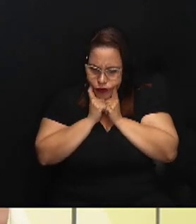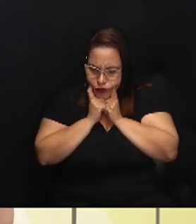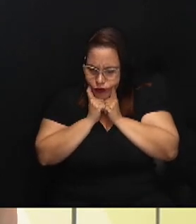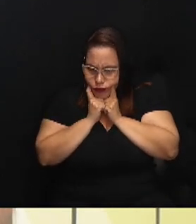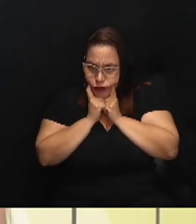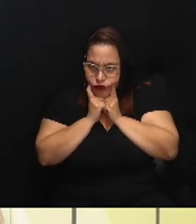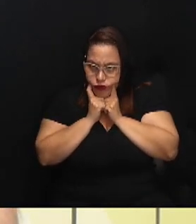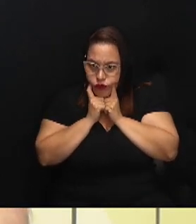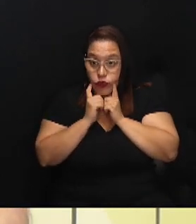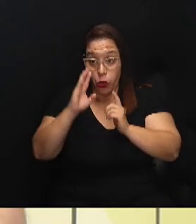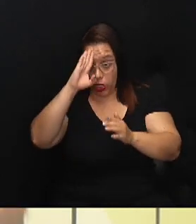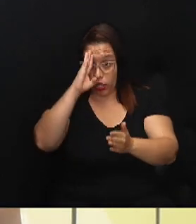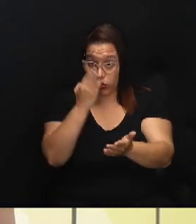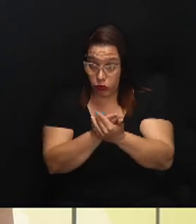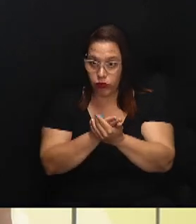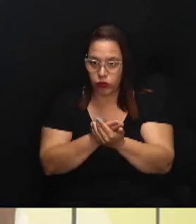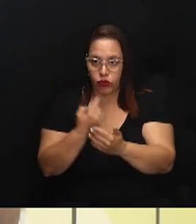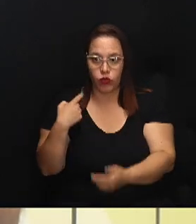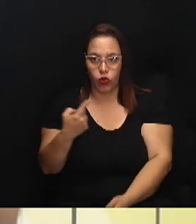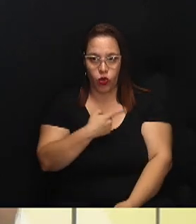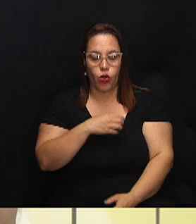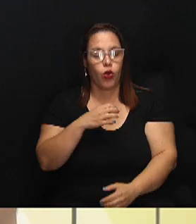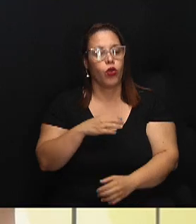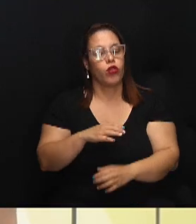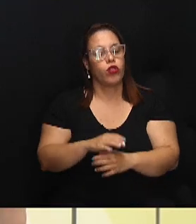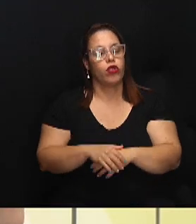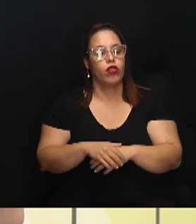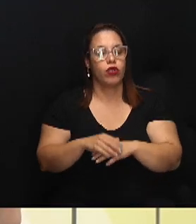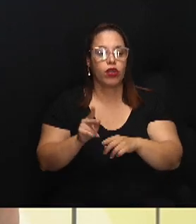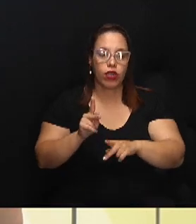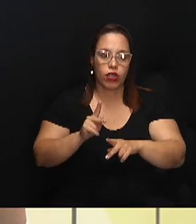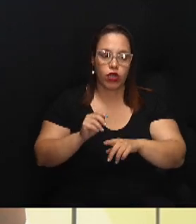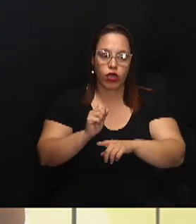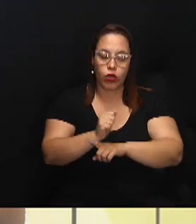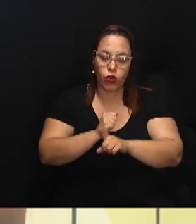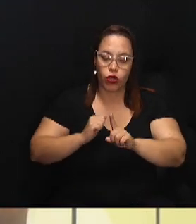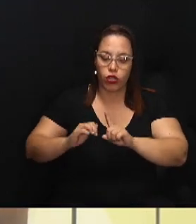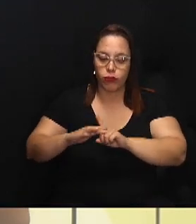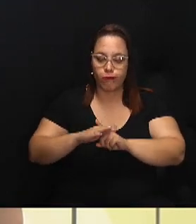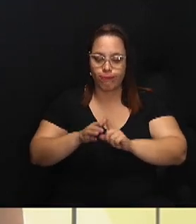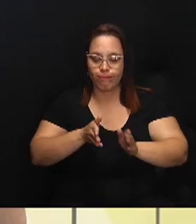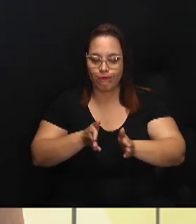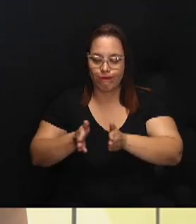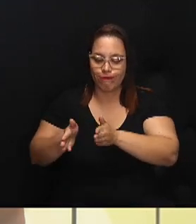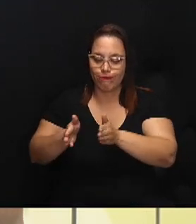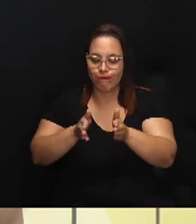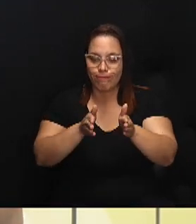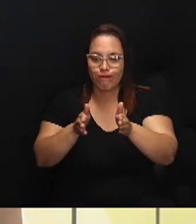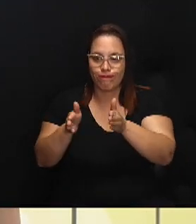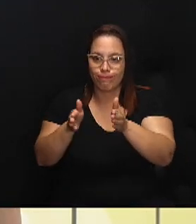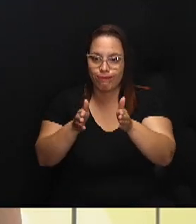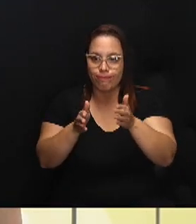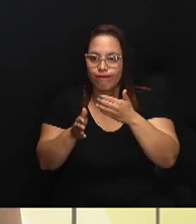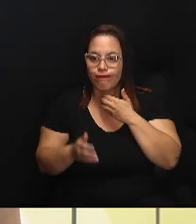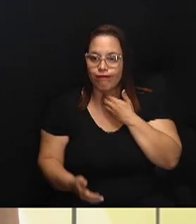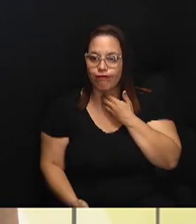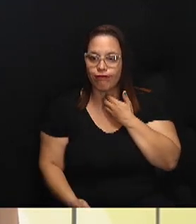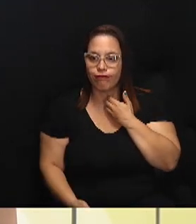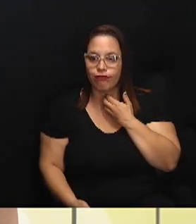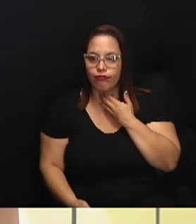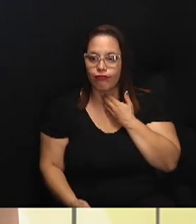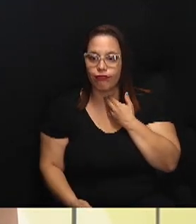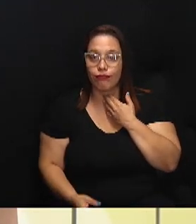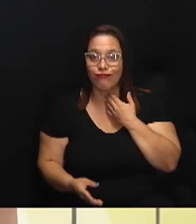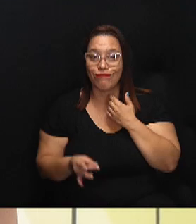eu acredito que a nossa civilização atual, né, acabou caminhando, né, para uma direção que realmente